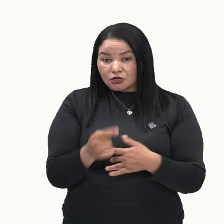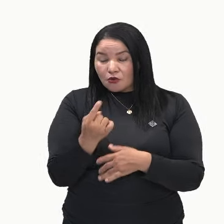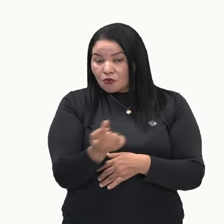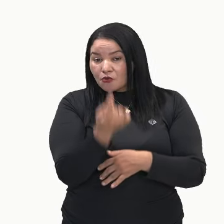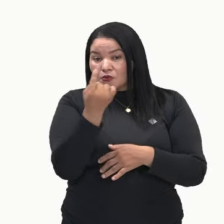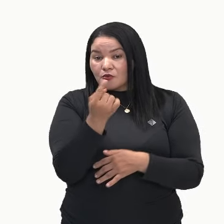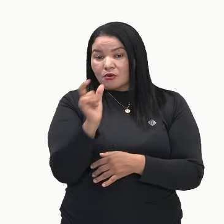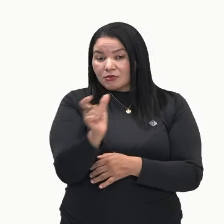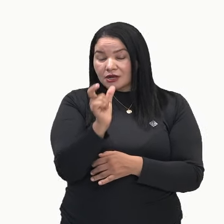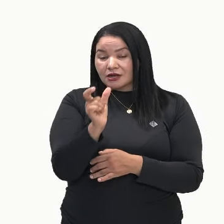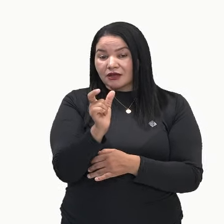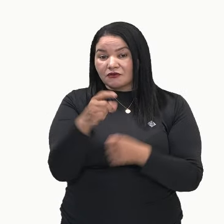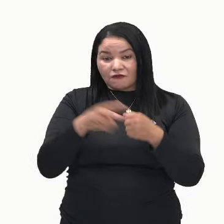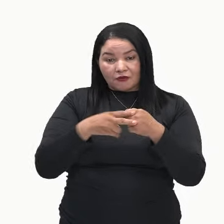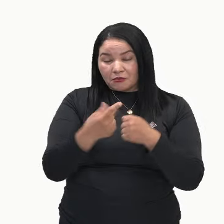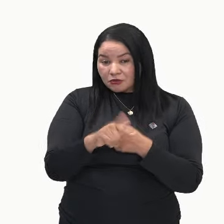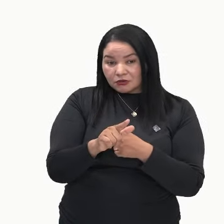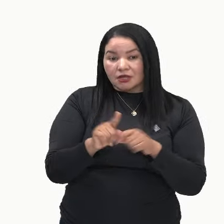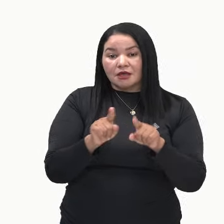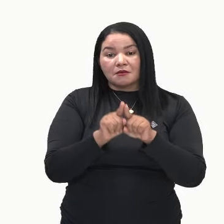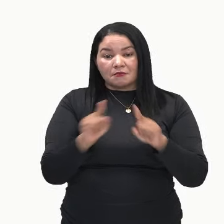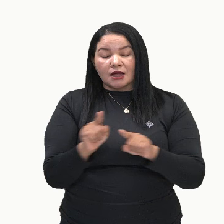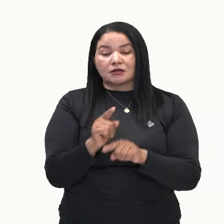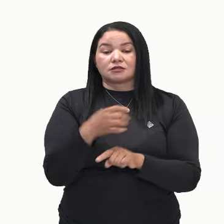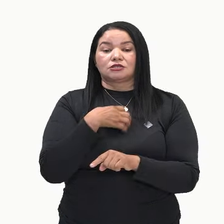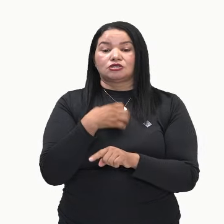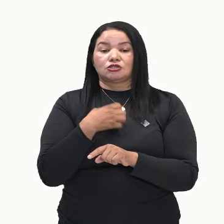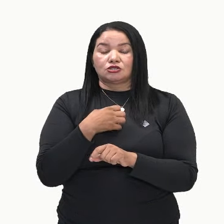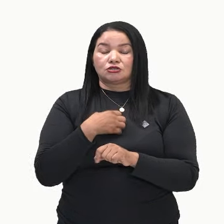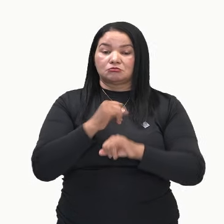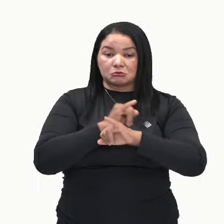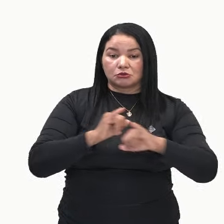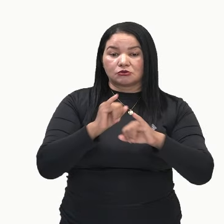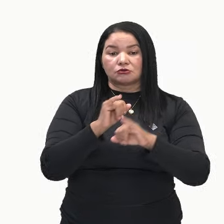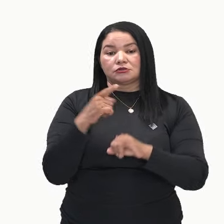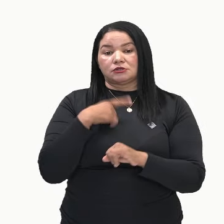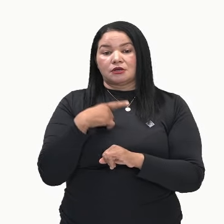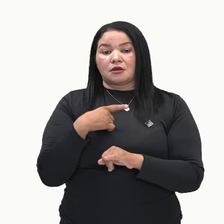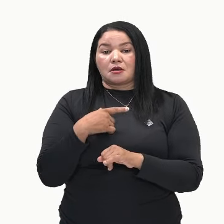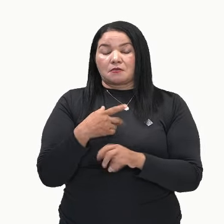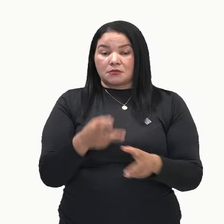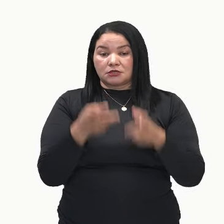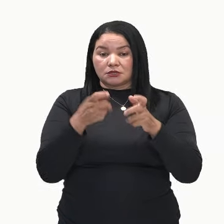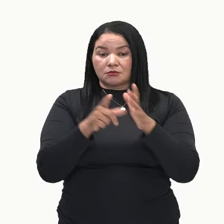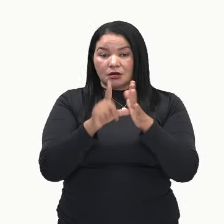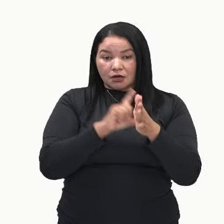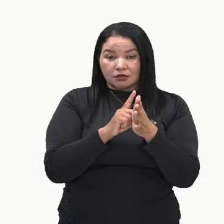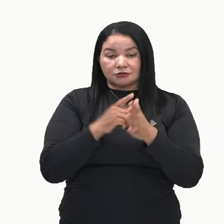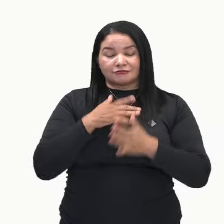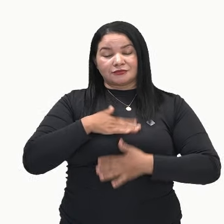seja um verbo, pode transmitir. Afinal de contas, percebam as imagens, as pessoas estavam tranquilas, até que